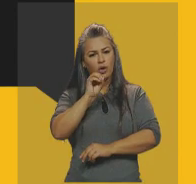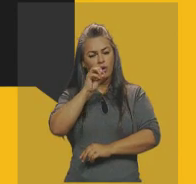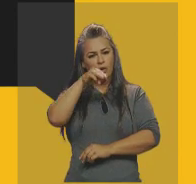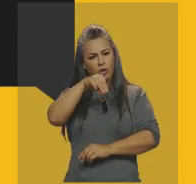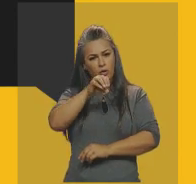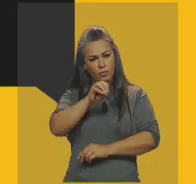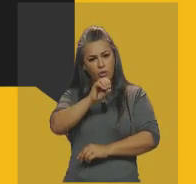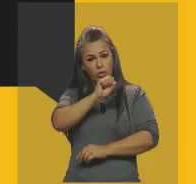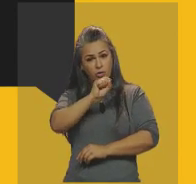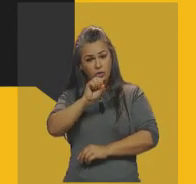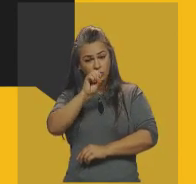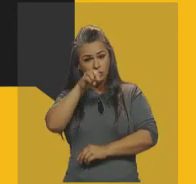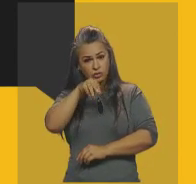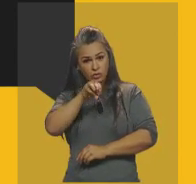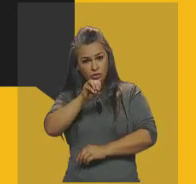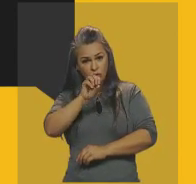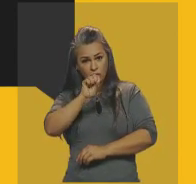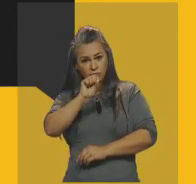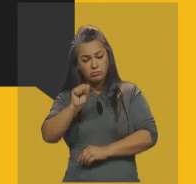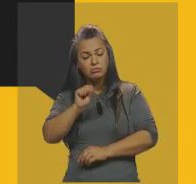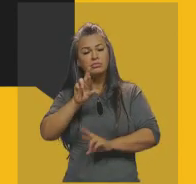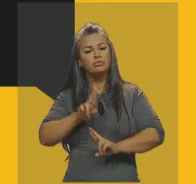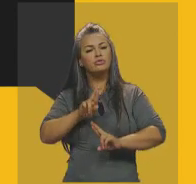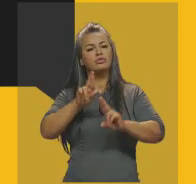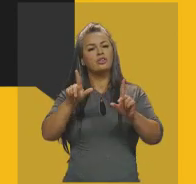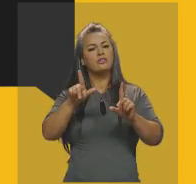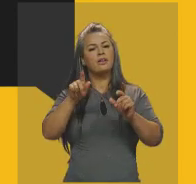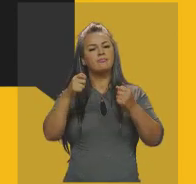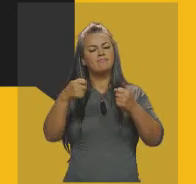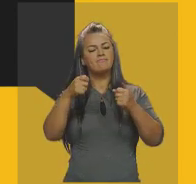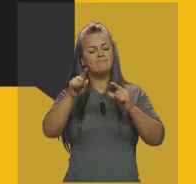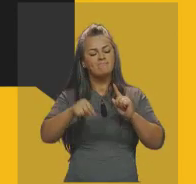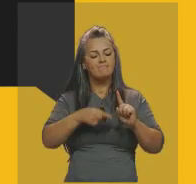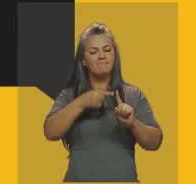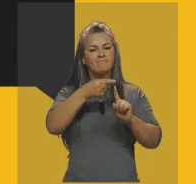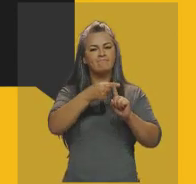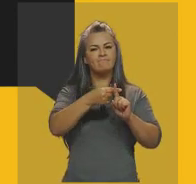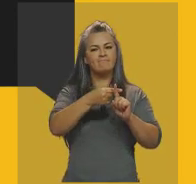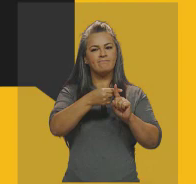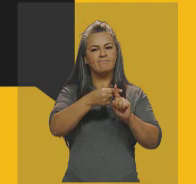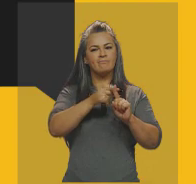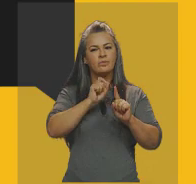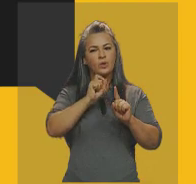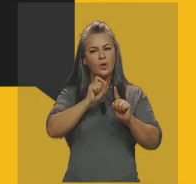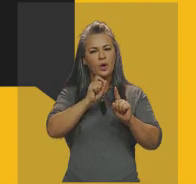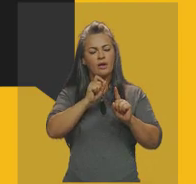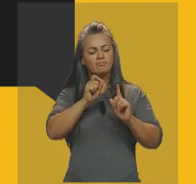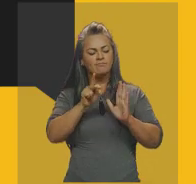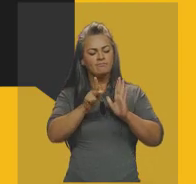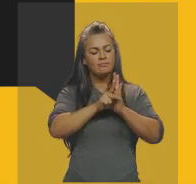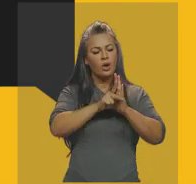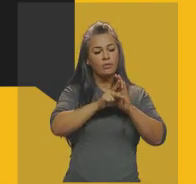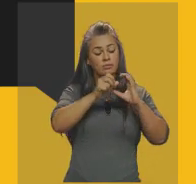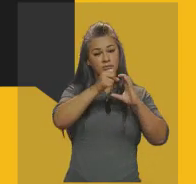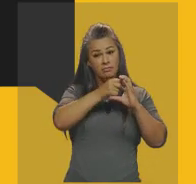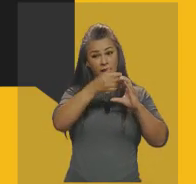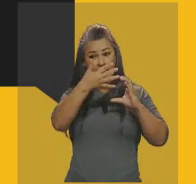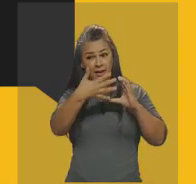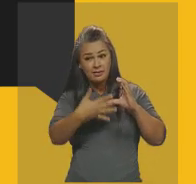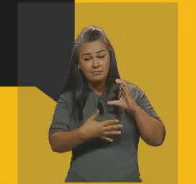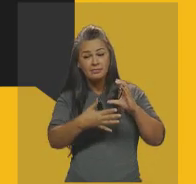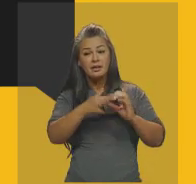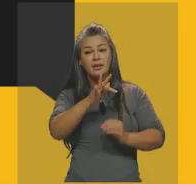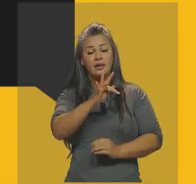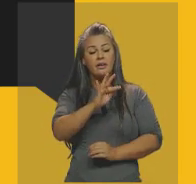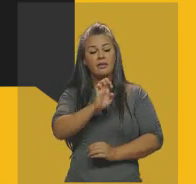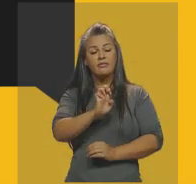vão somar-se na determinação de seus efeitos de uma mesma característica fenotípica.